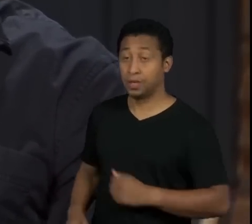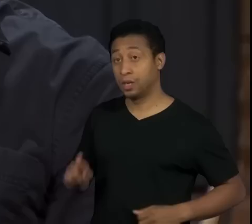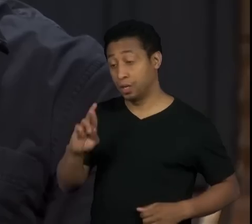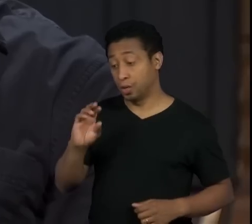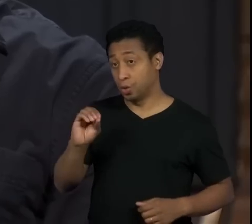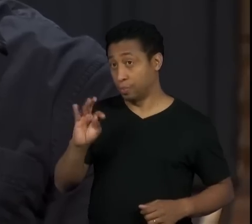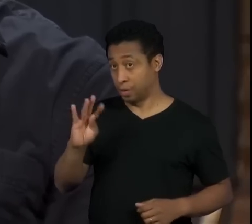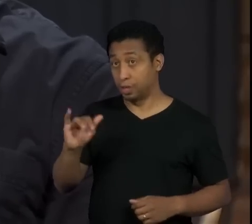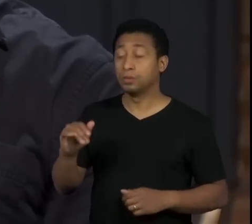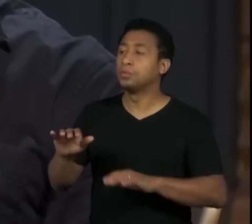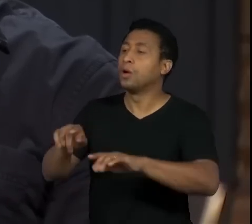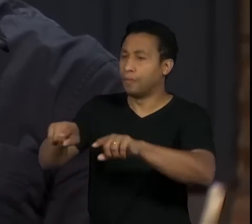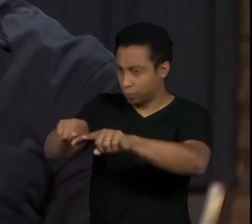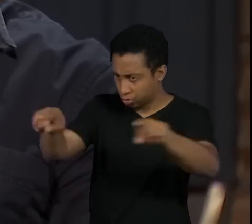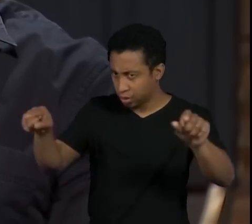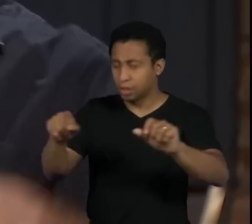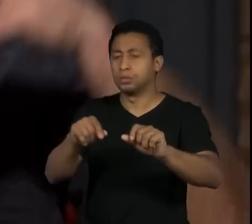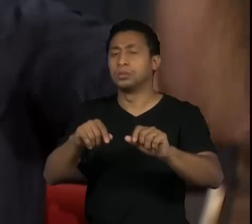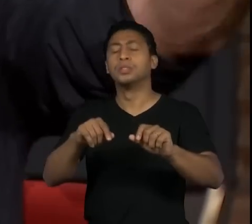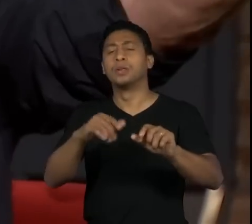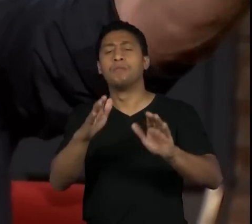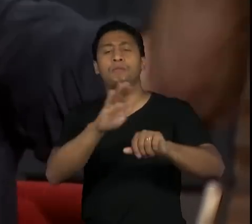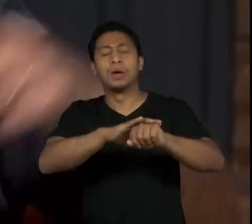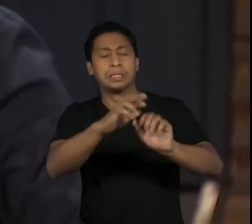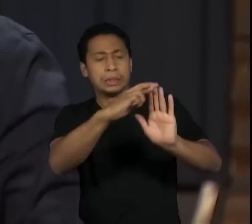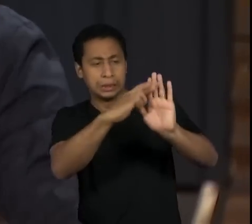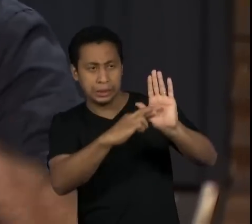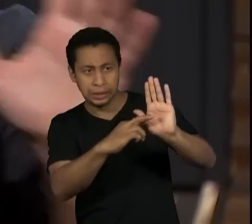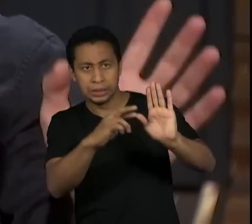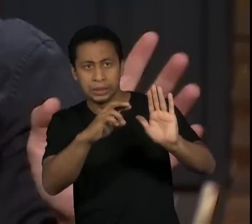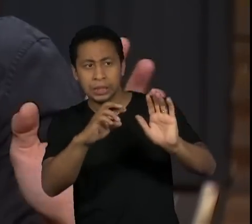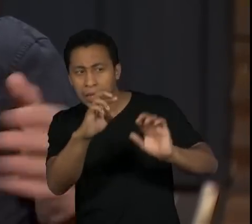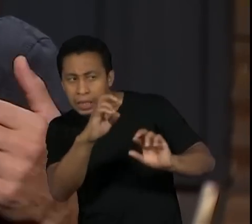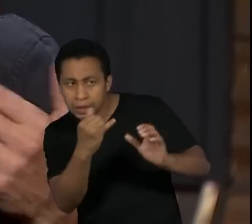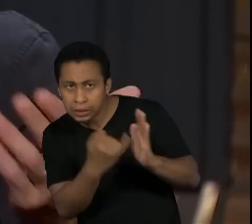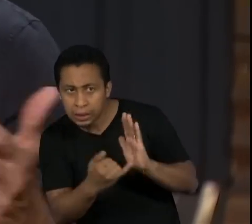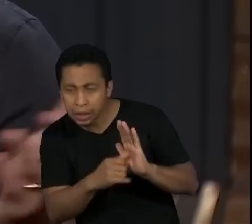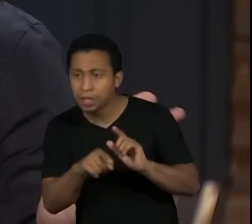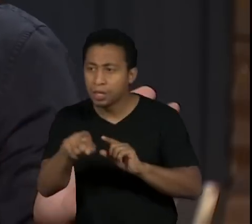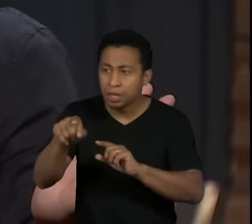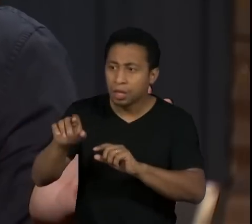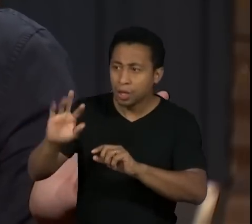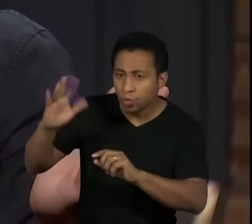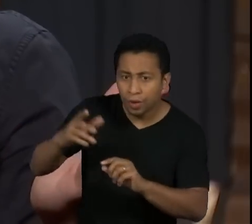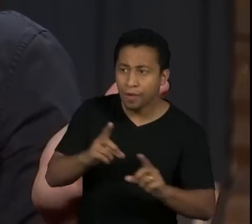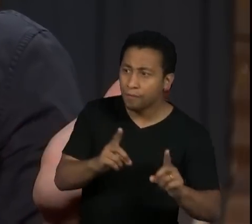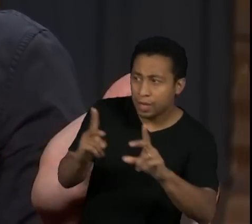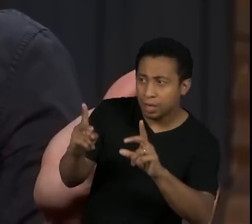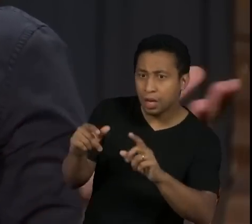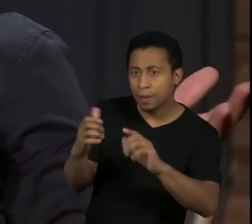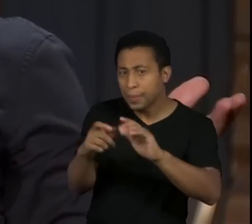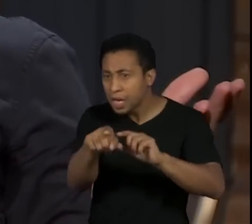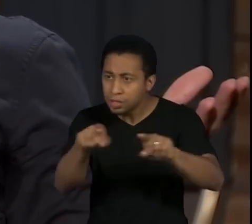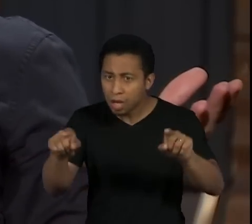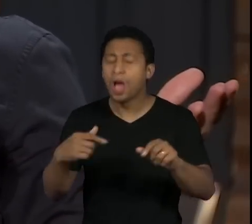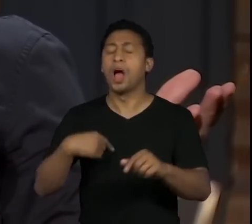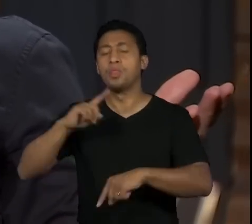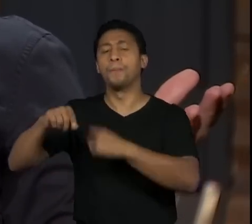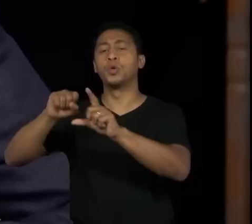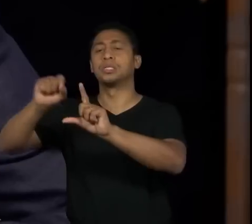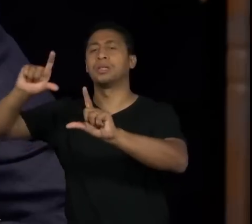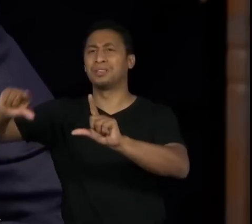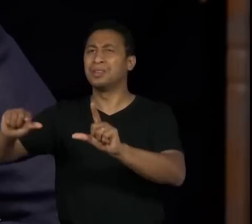reonerar os combustíveis, privatizar tal empresa, diminuindo... Aí eu baixo o juros. Esse cara tá achando que é o quê? É presidente da República? Ou é sequestrador de